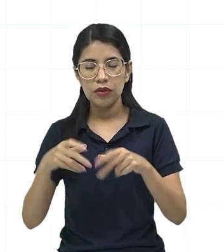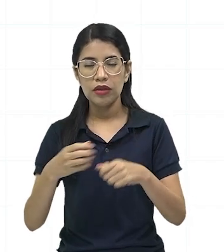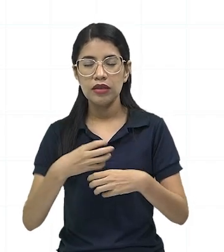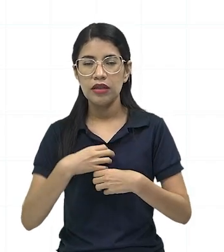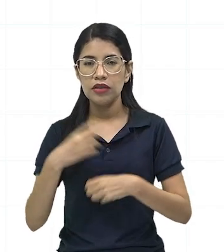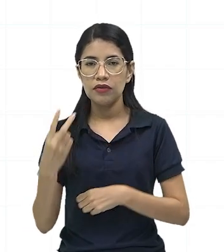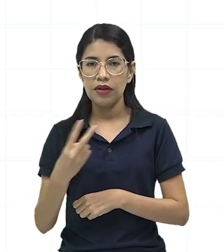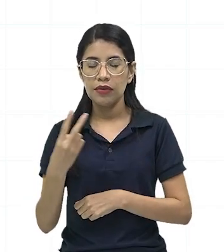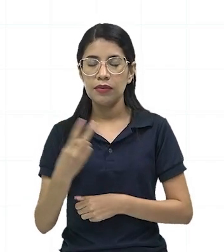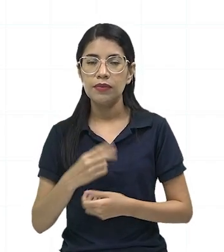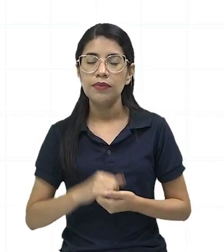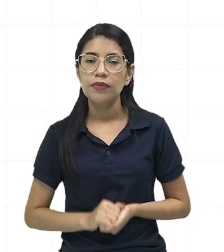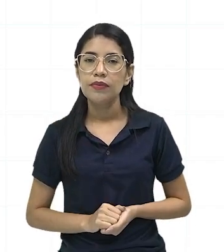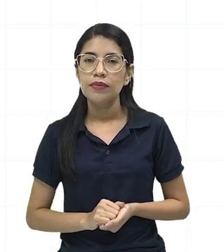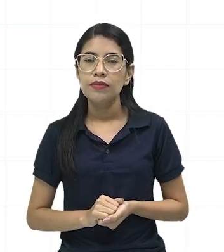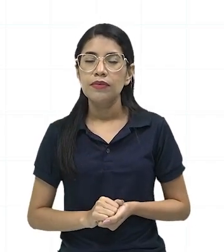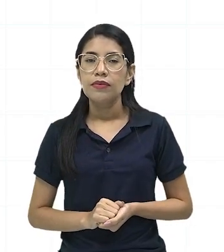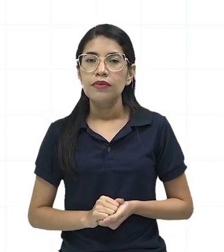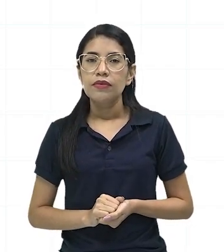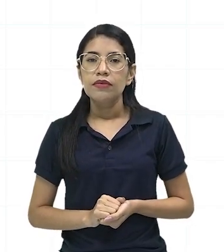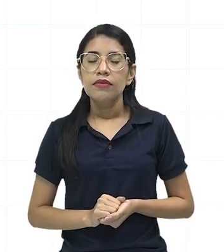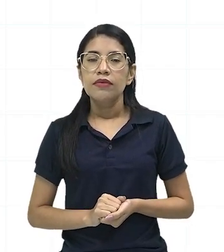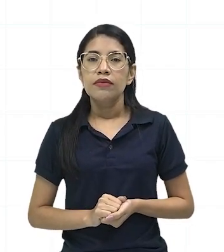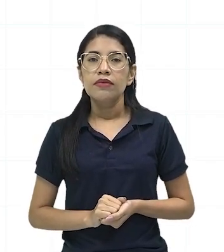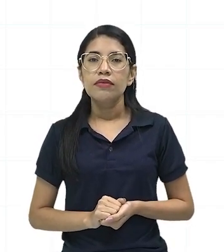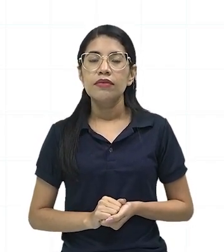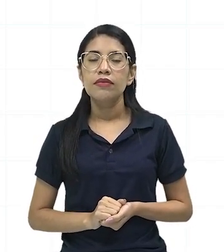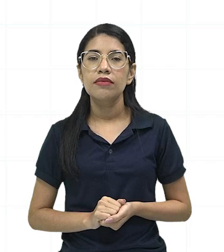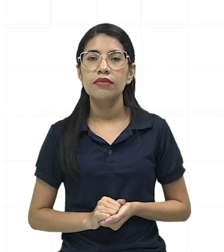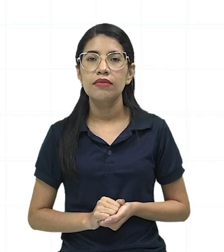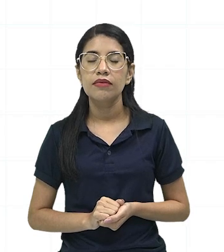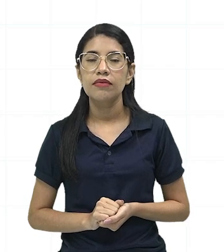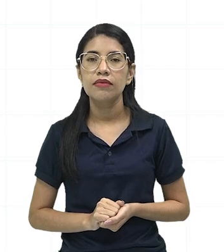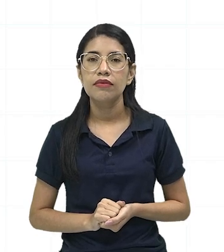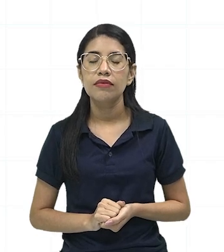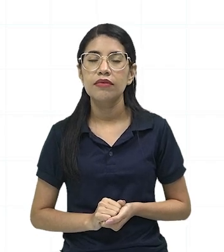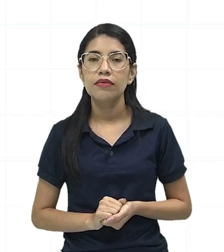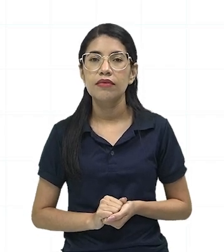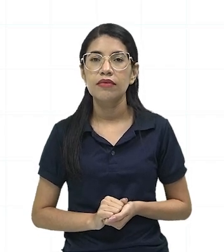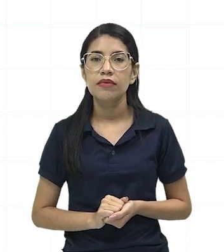e importante. Então, retoma toda aquela temática, né? Então, outro